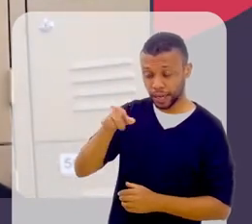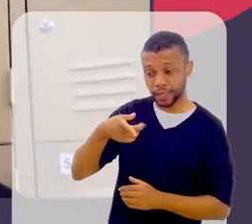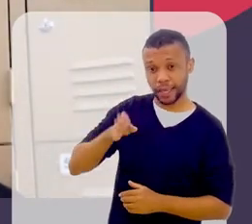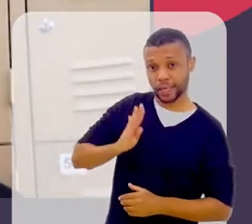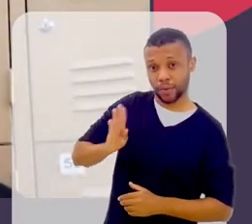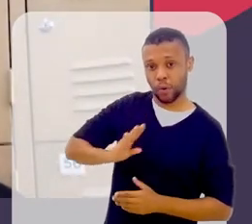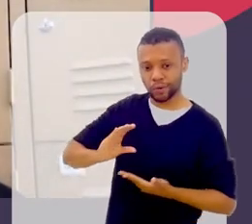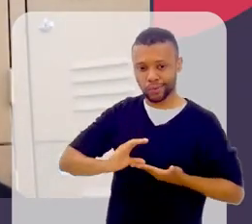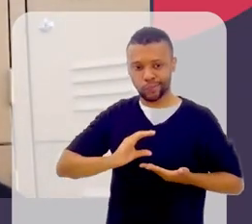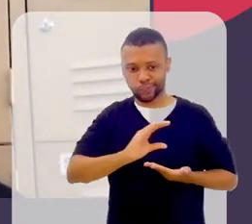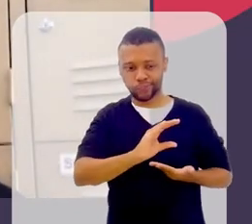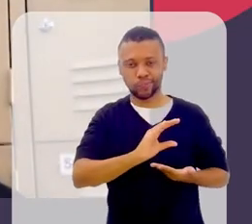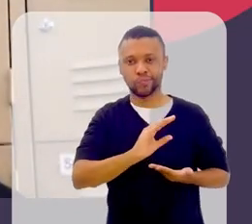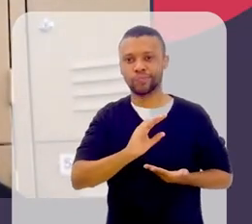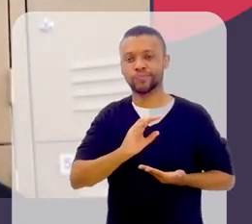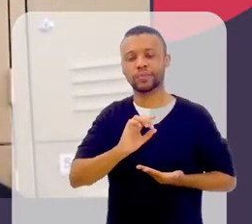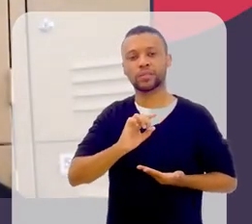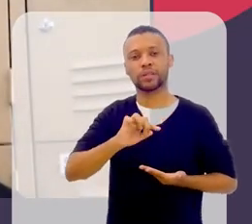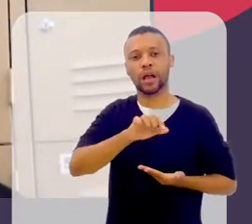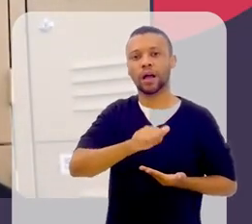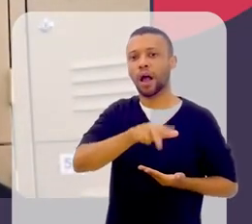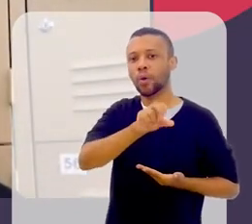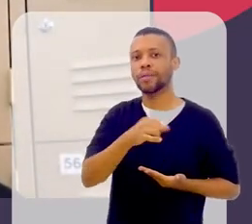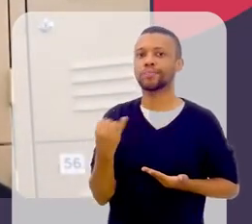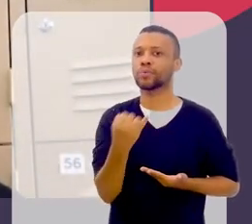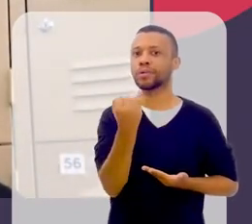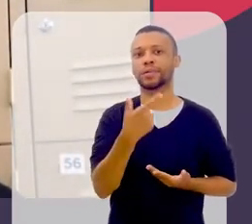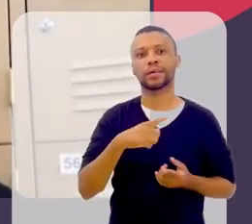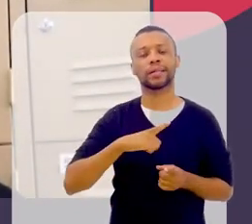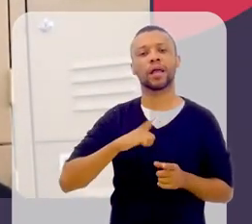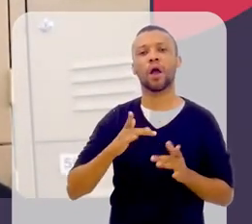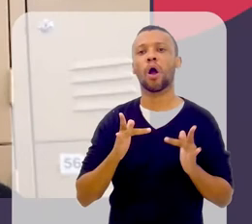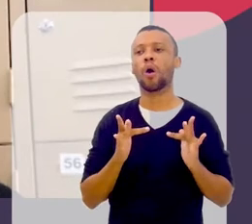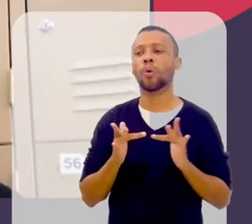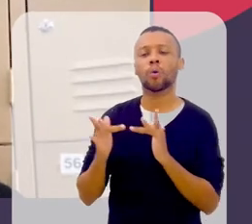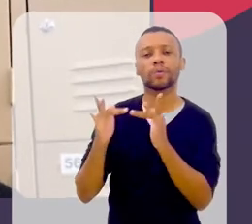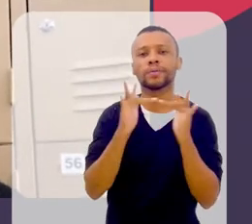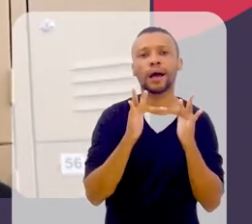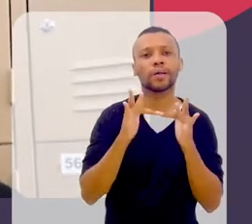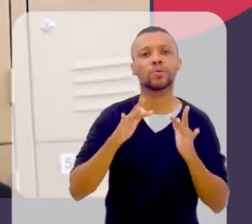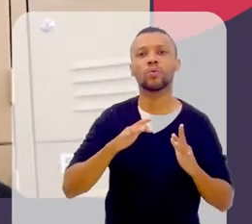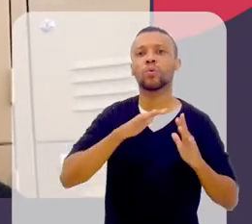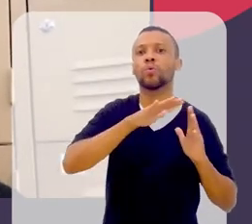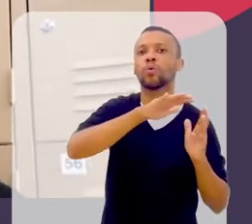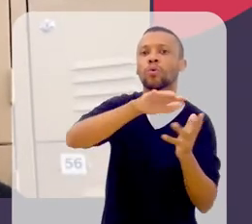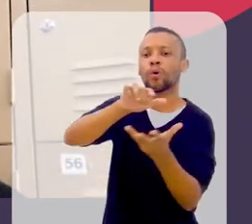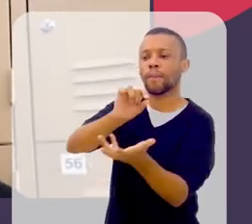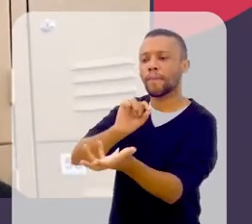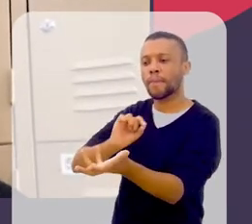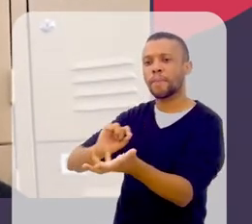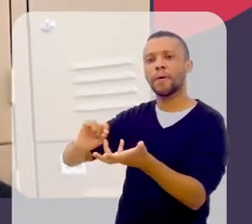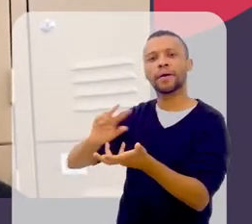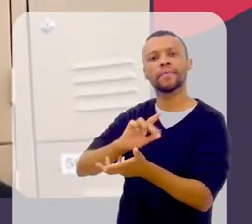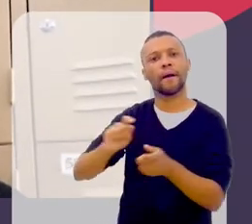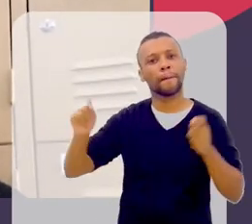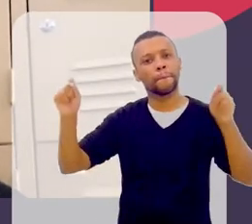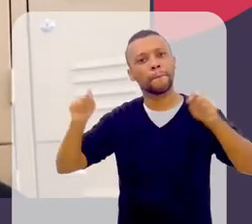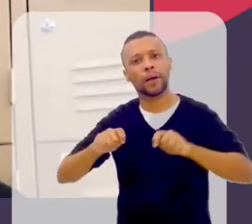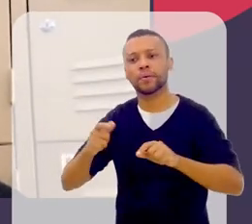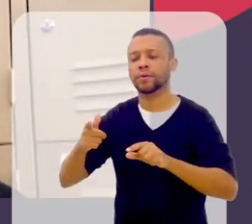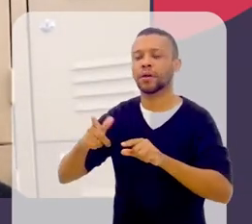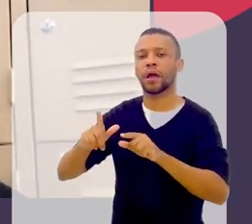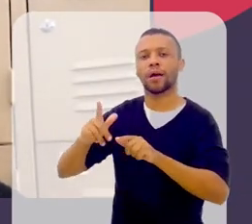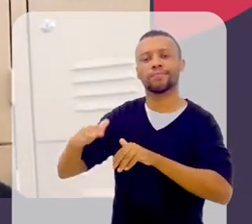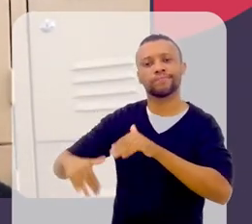pós-graduação são essenciais para o pesquisador, porque isso faz com que ele desenvolva uma rede de contatos internacionais que vão permitir